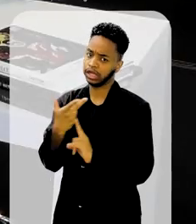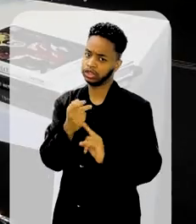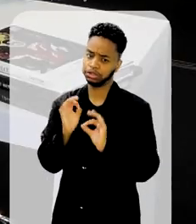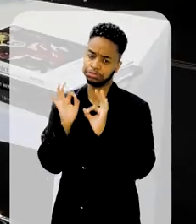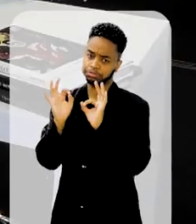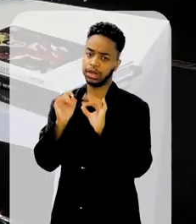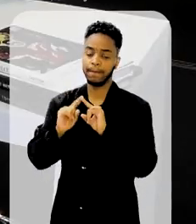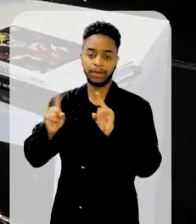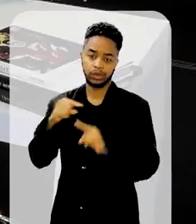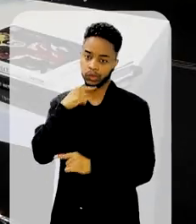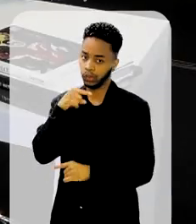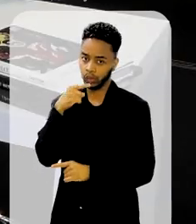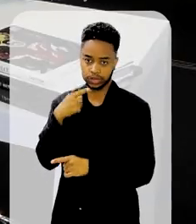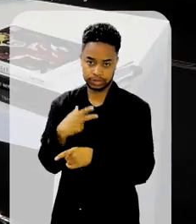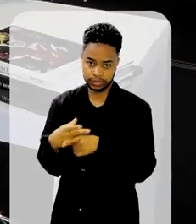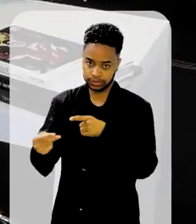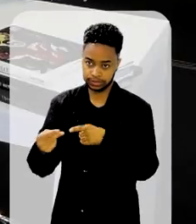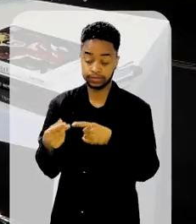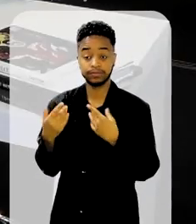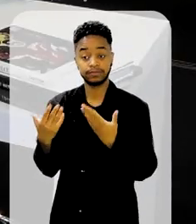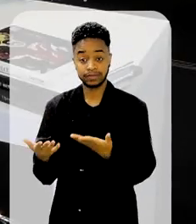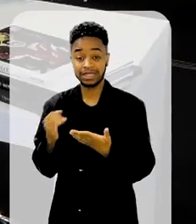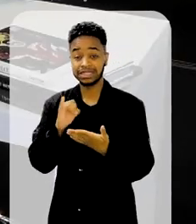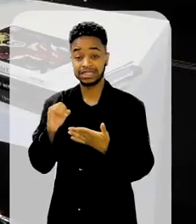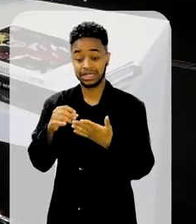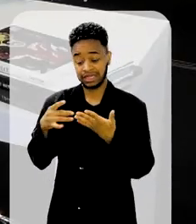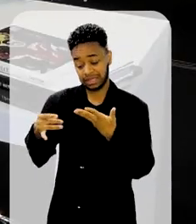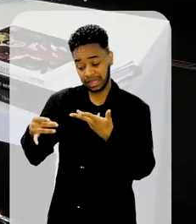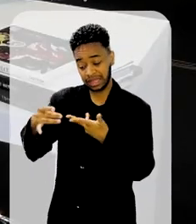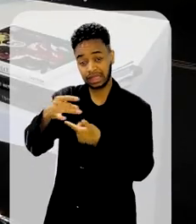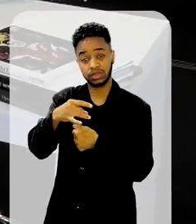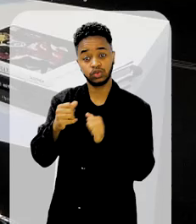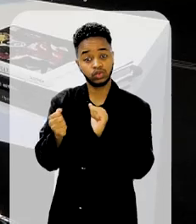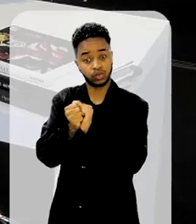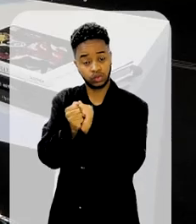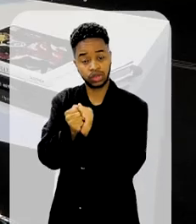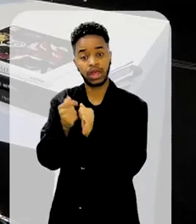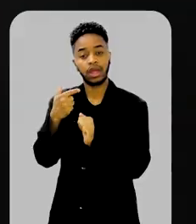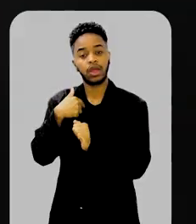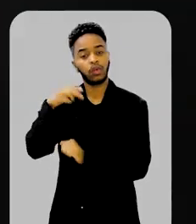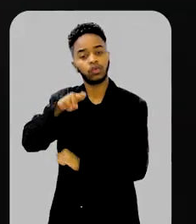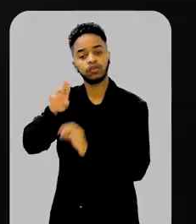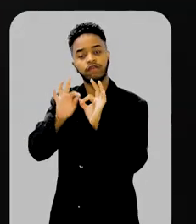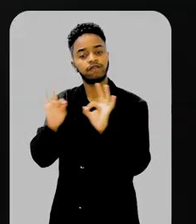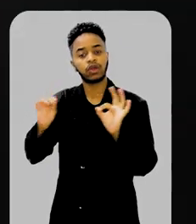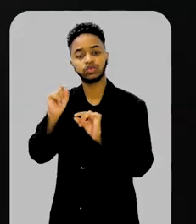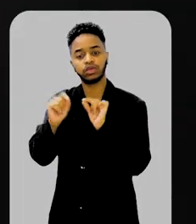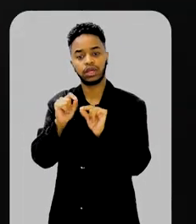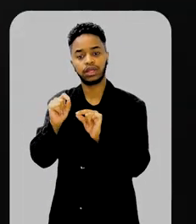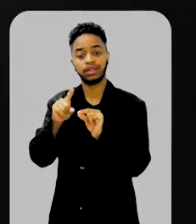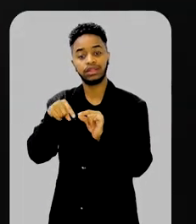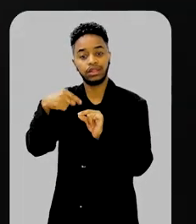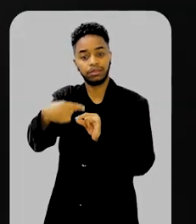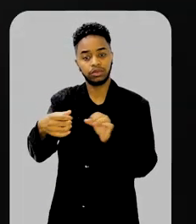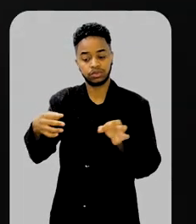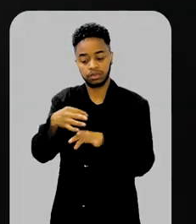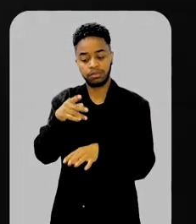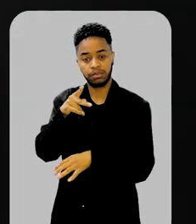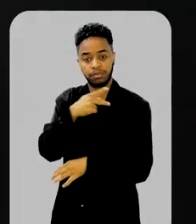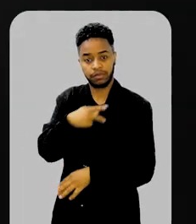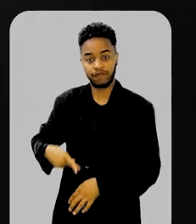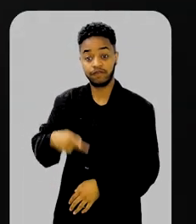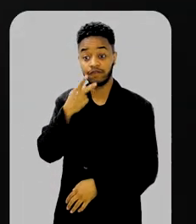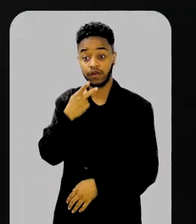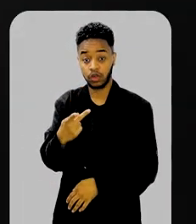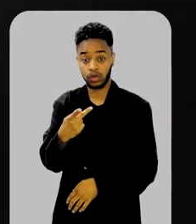né exatamente mas como eu falei essado porque você engloba tudo e eu uso uma frase muito boa depois uma consideração do presidente Fábio pavão